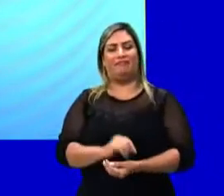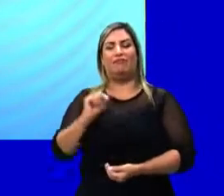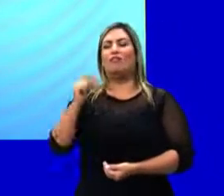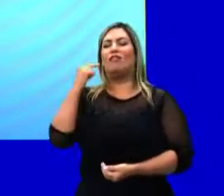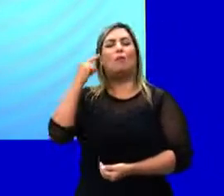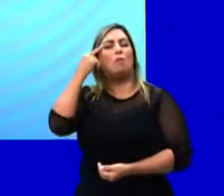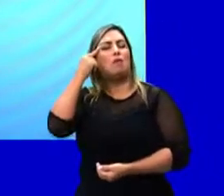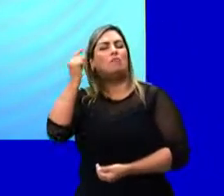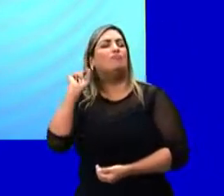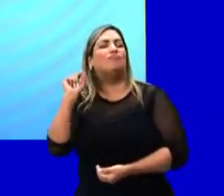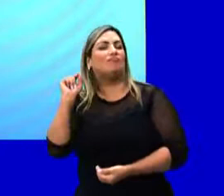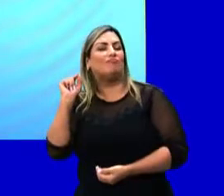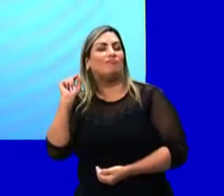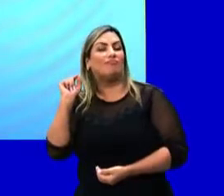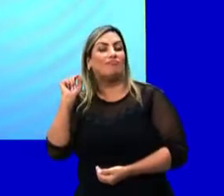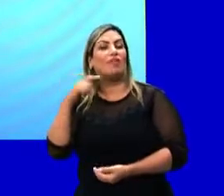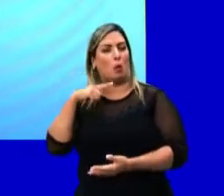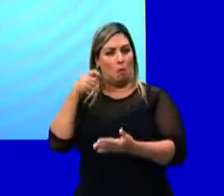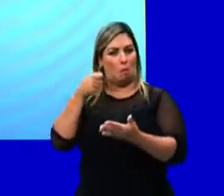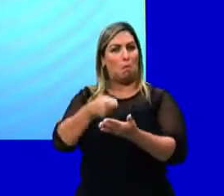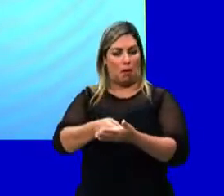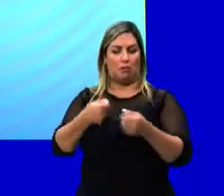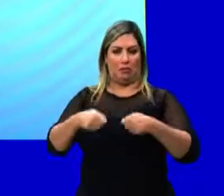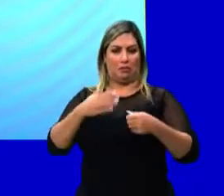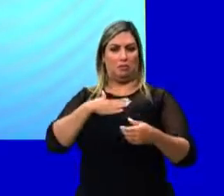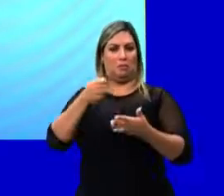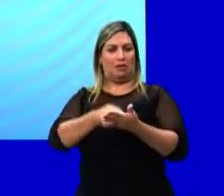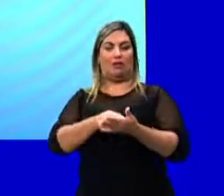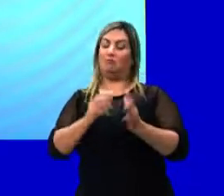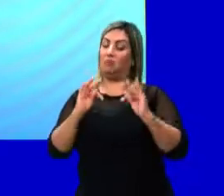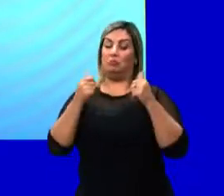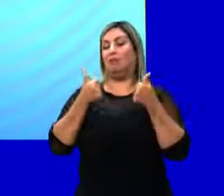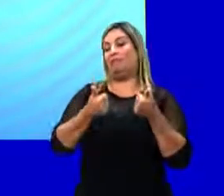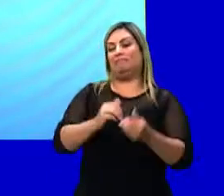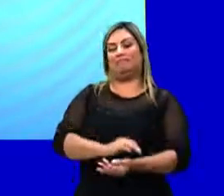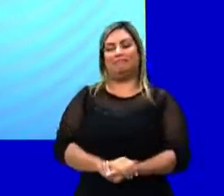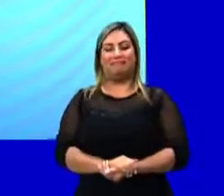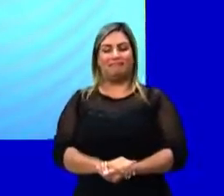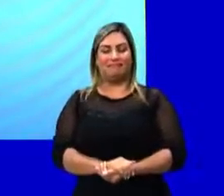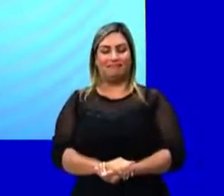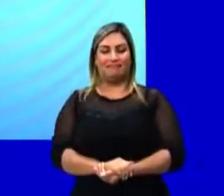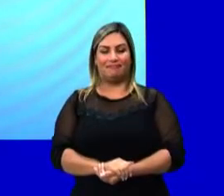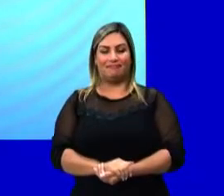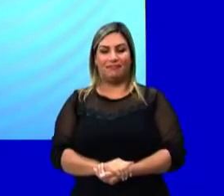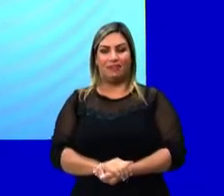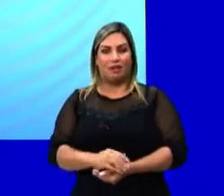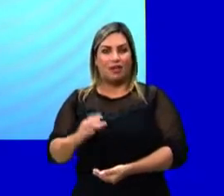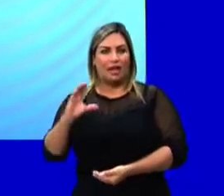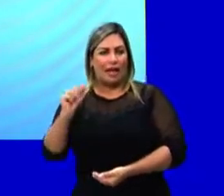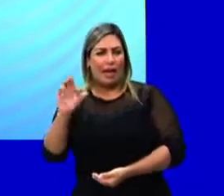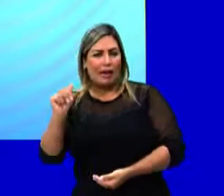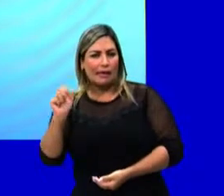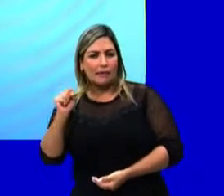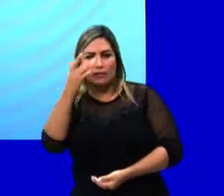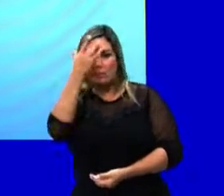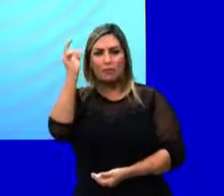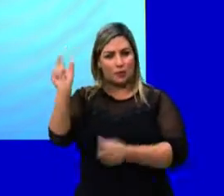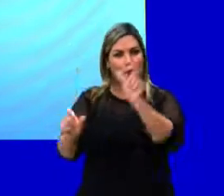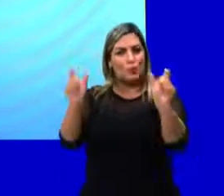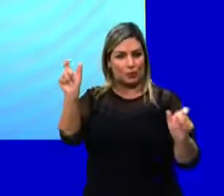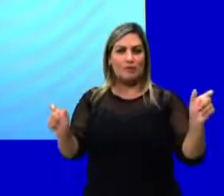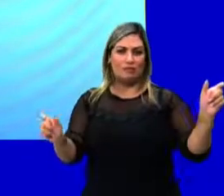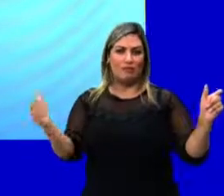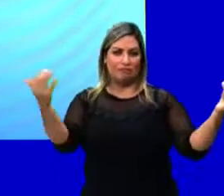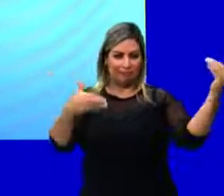eu acho? Eu cobro e tudo bem. Então nós vamos perceber os caras que se referem a